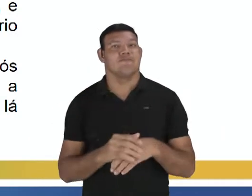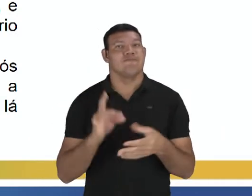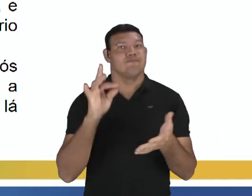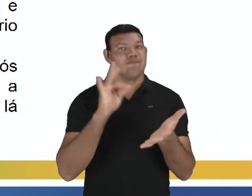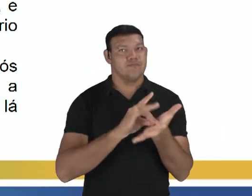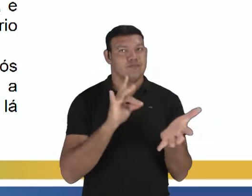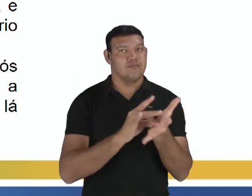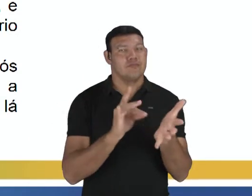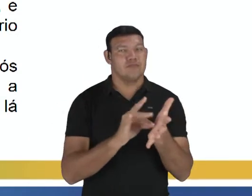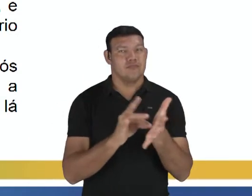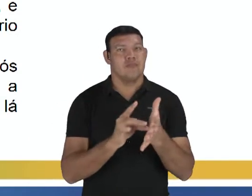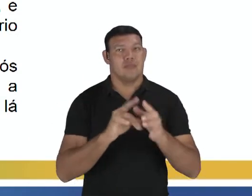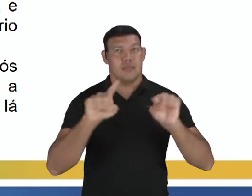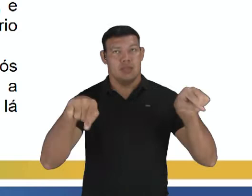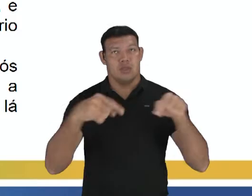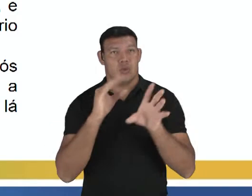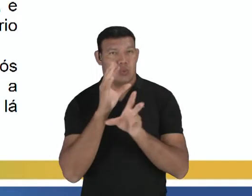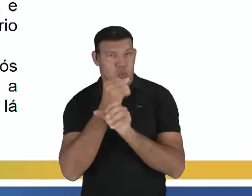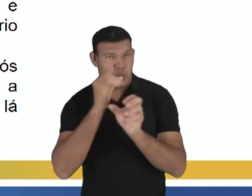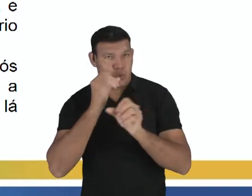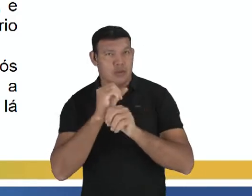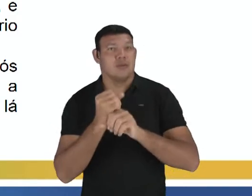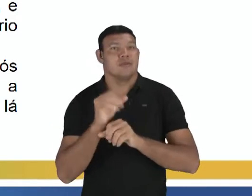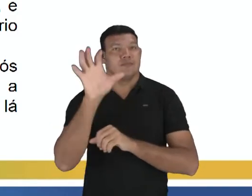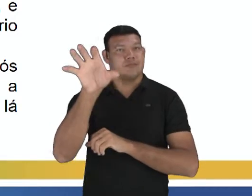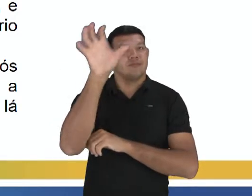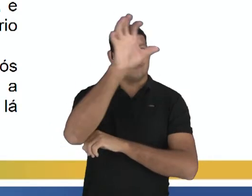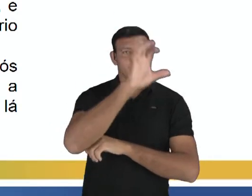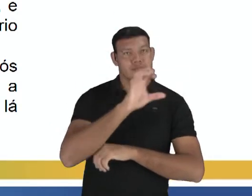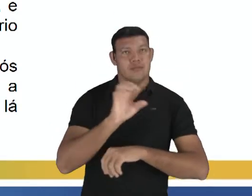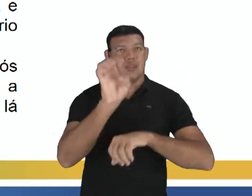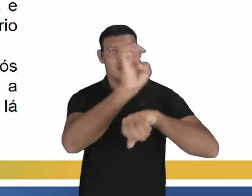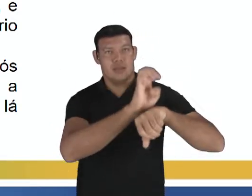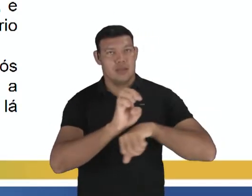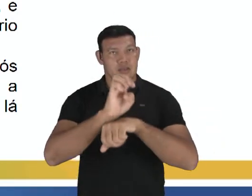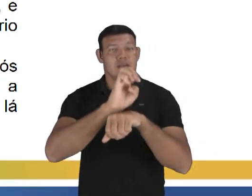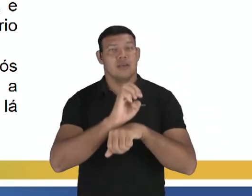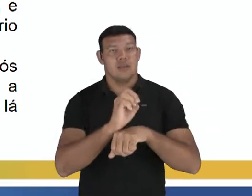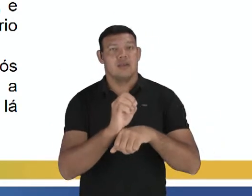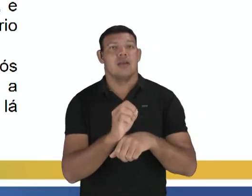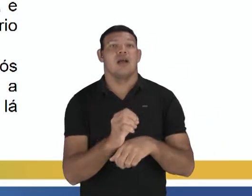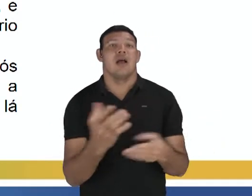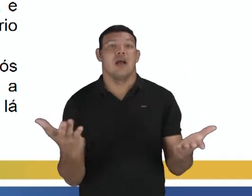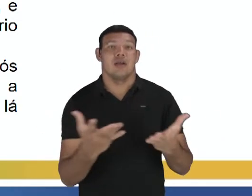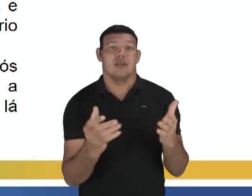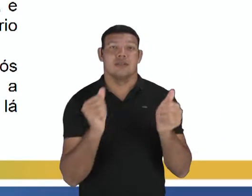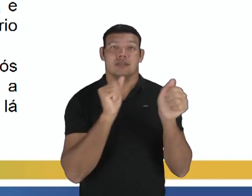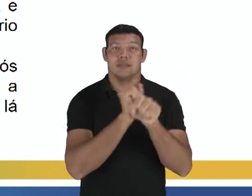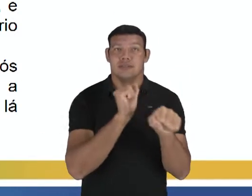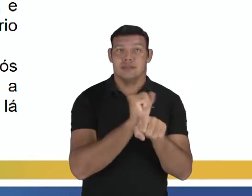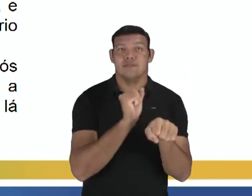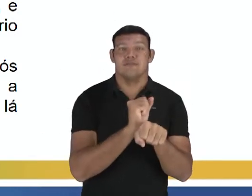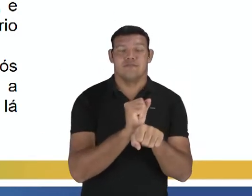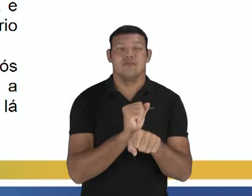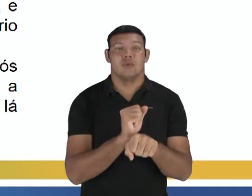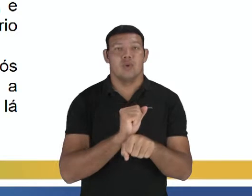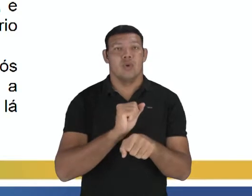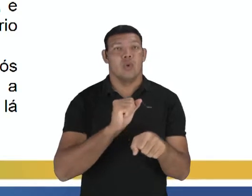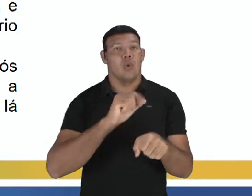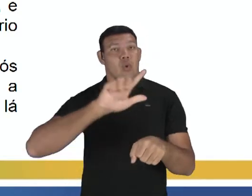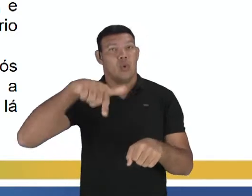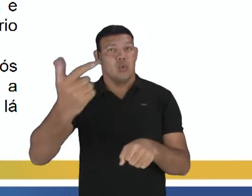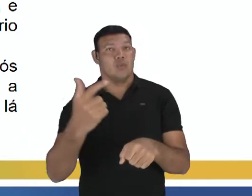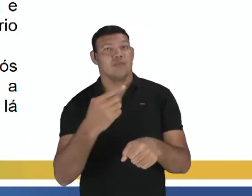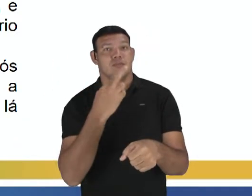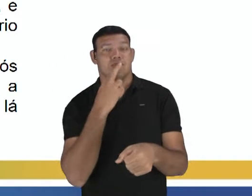Os casos, todos registrados em Rio Branco, só serão validados após confirmação do Ministério